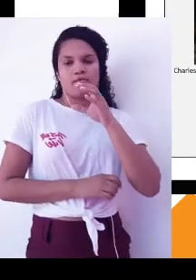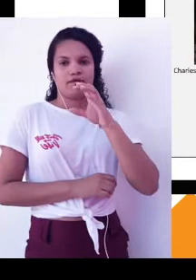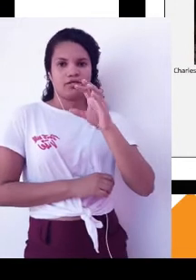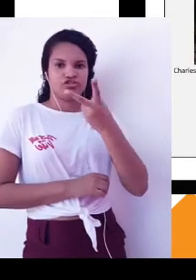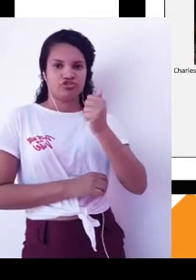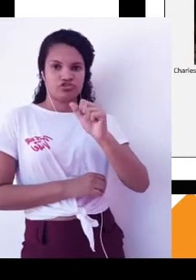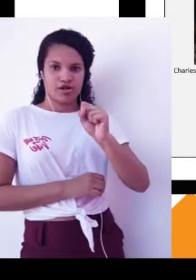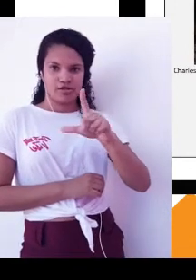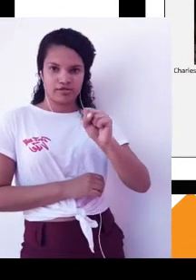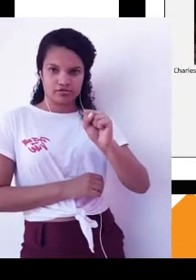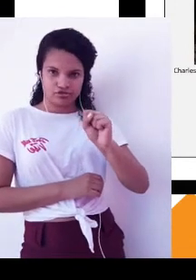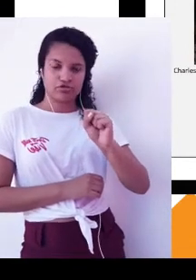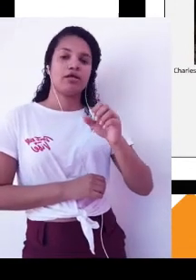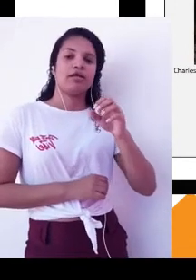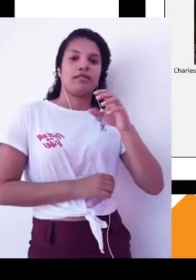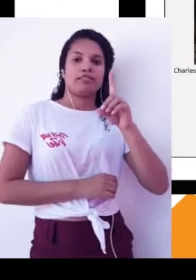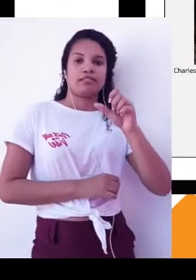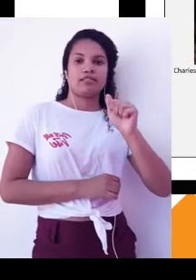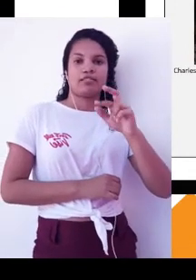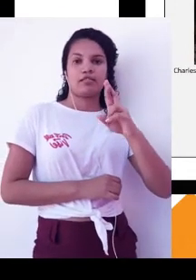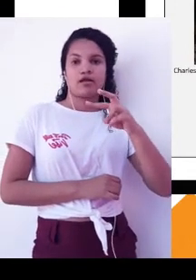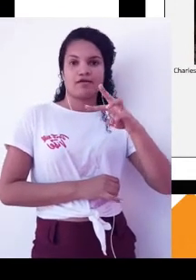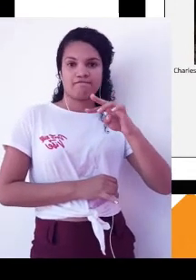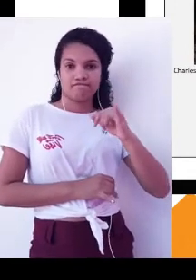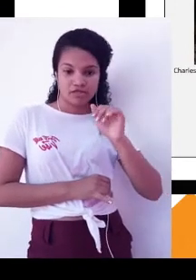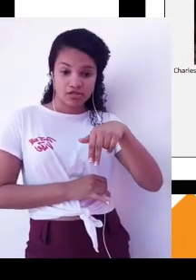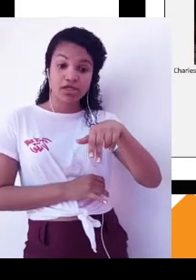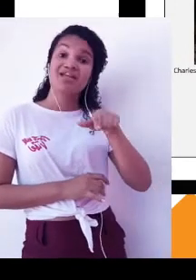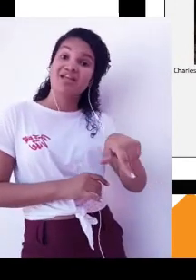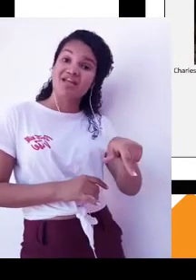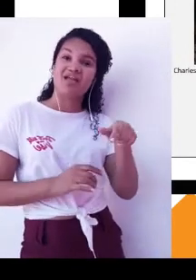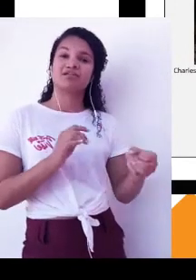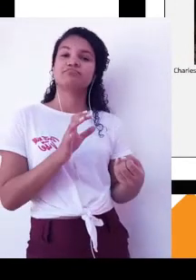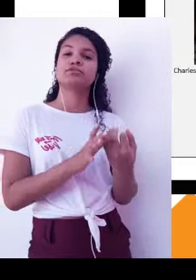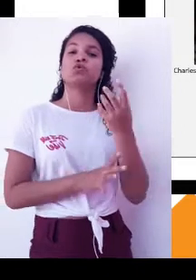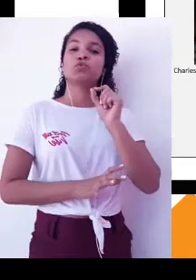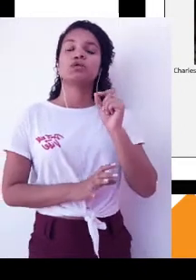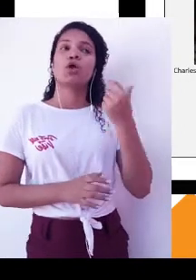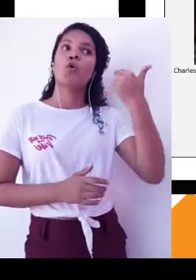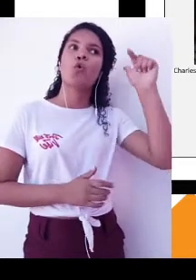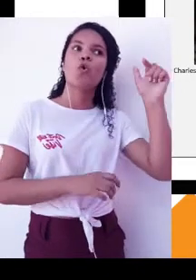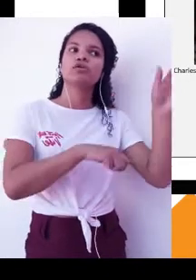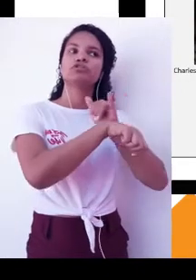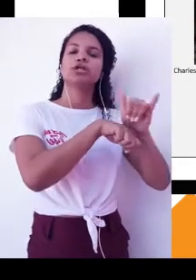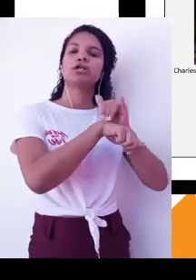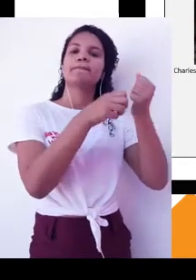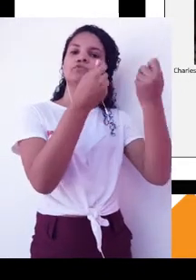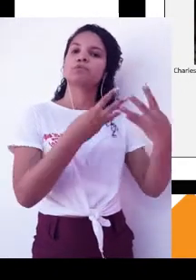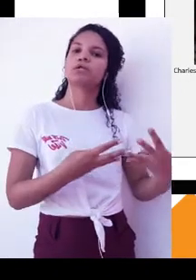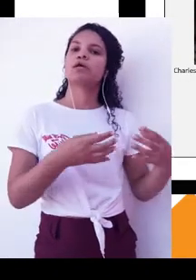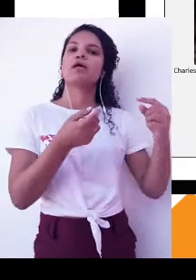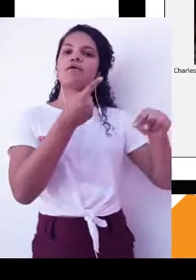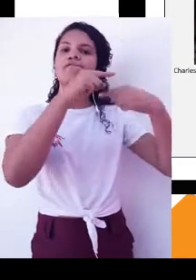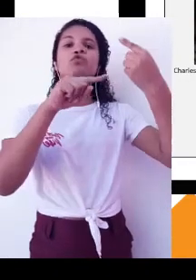O darwinismo lança mão de outros pontos, de outros mecanismos para explicar o